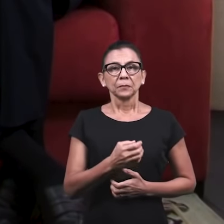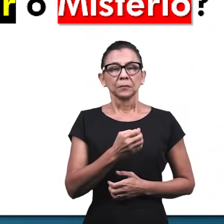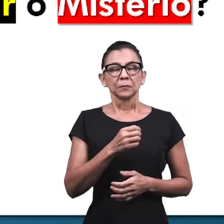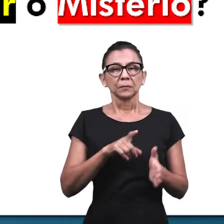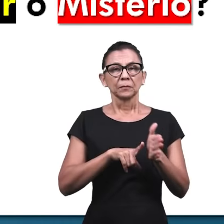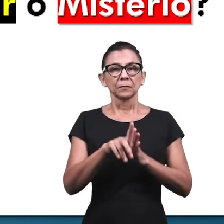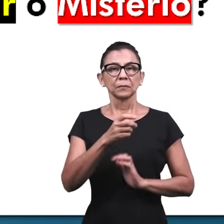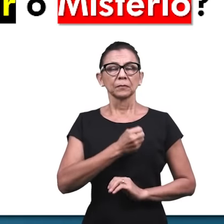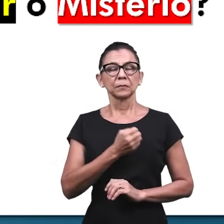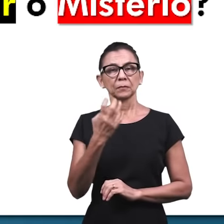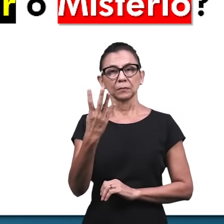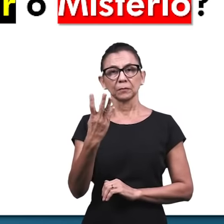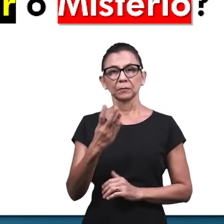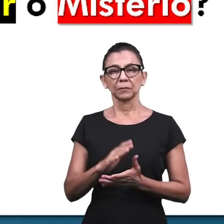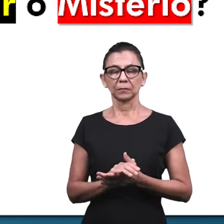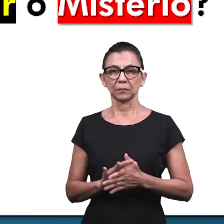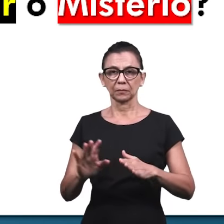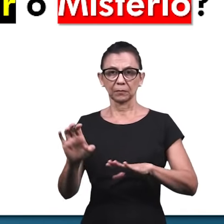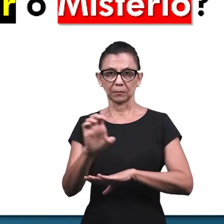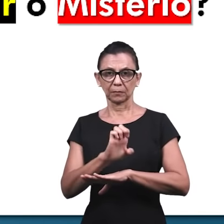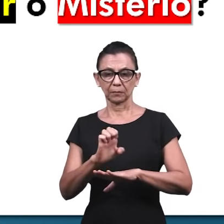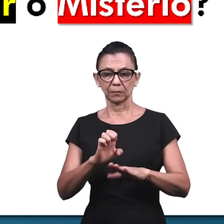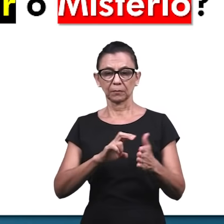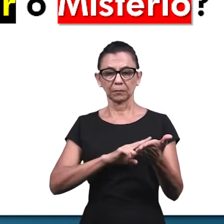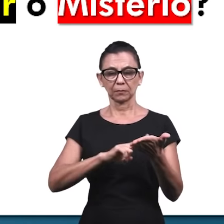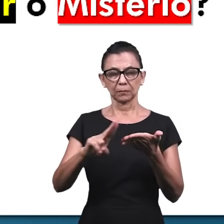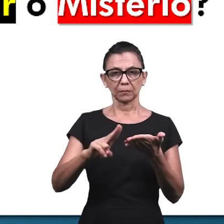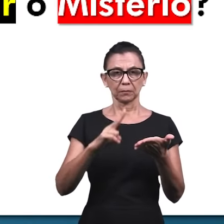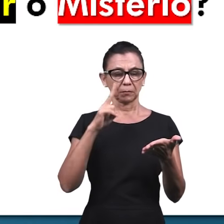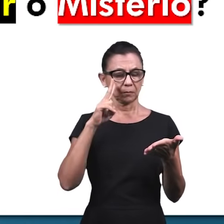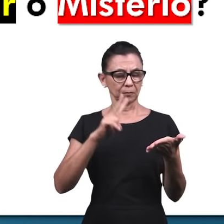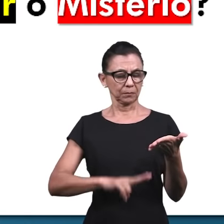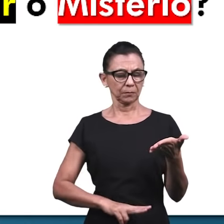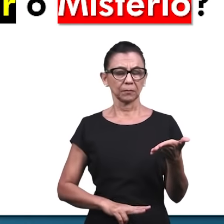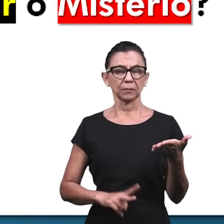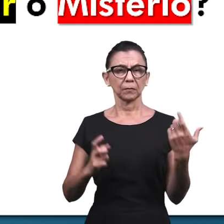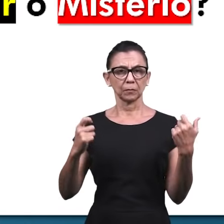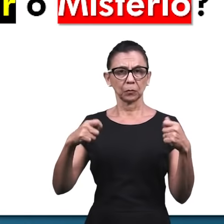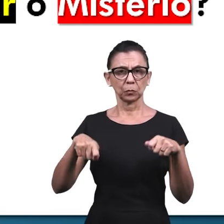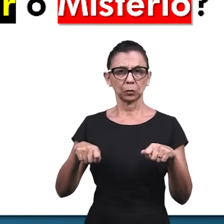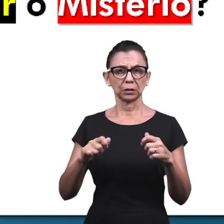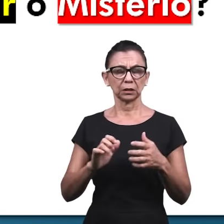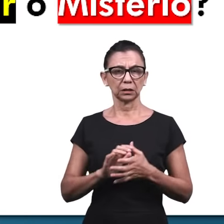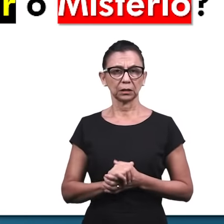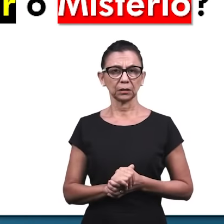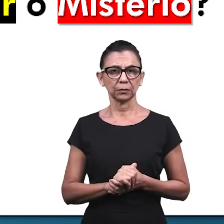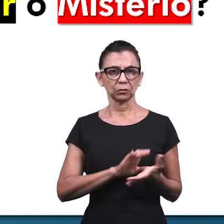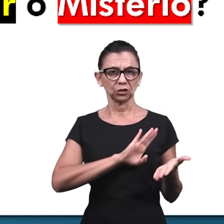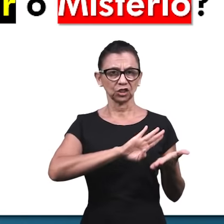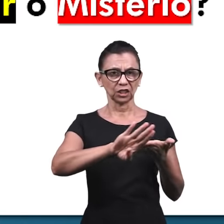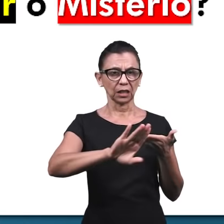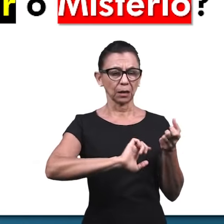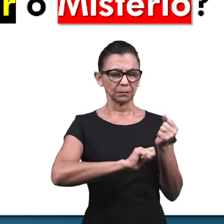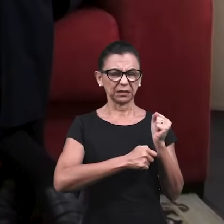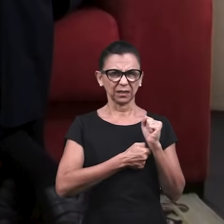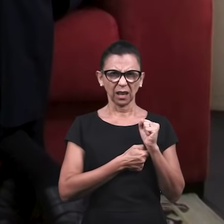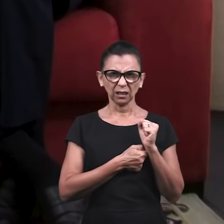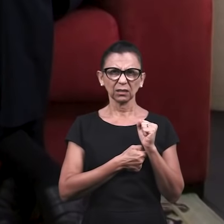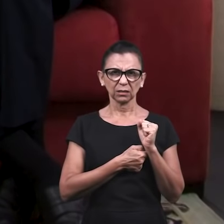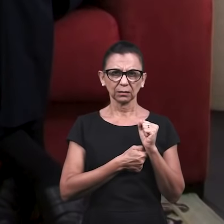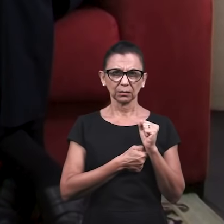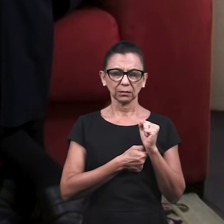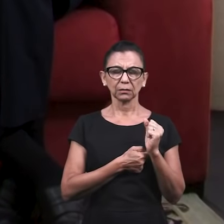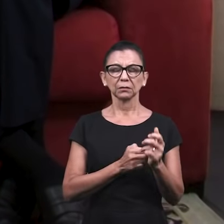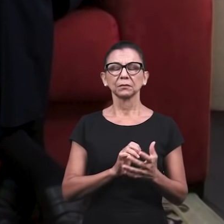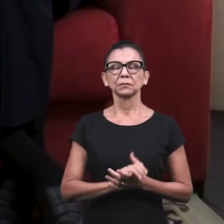4. Ao ler a carta aos Efésios, é possível excluir o mistério? Nós